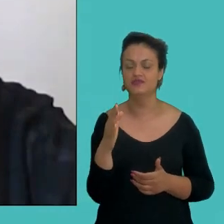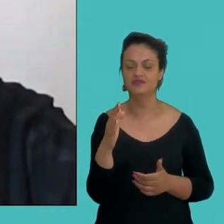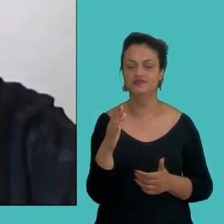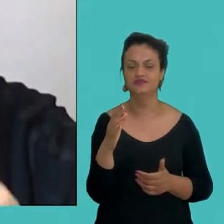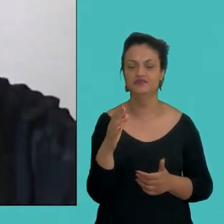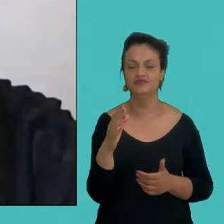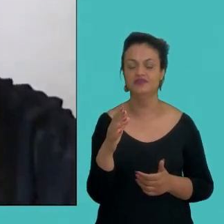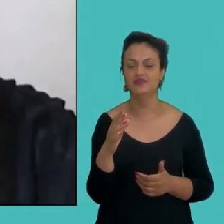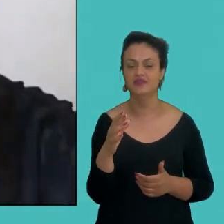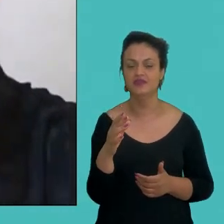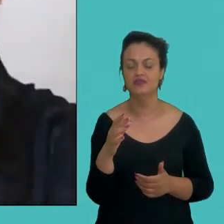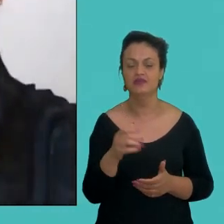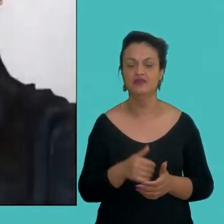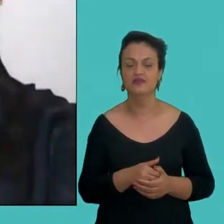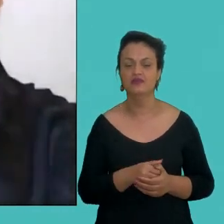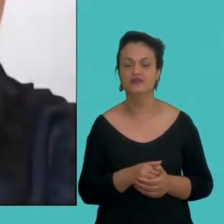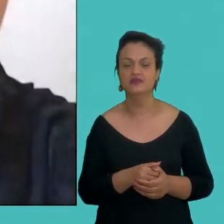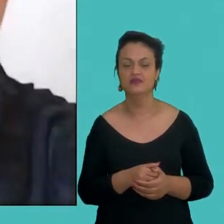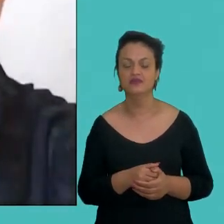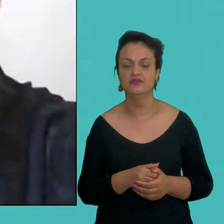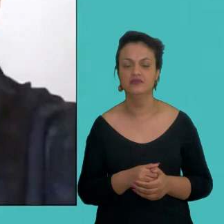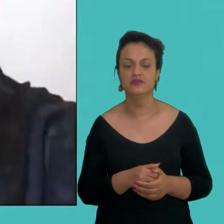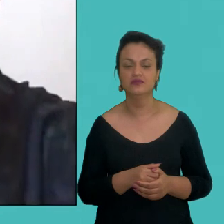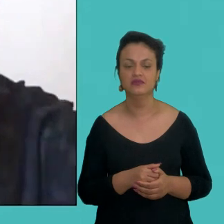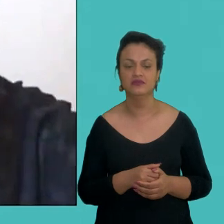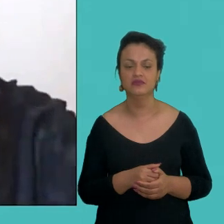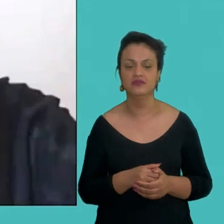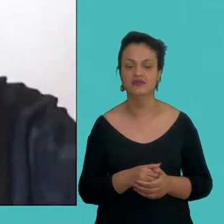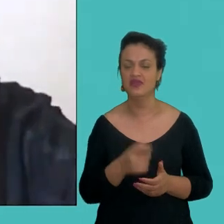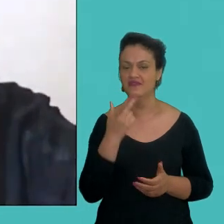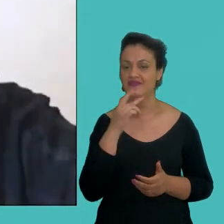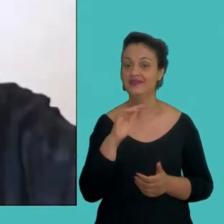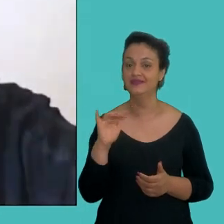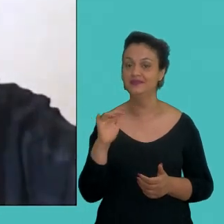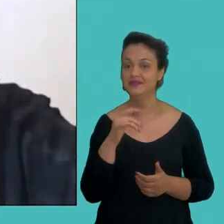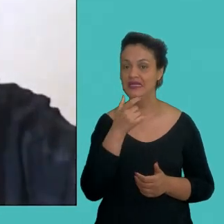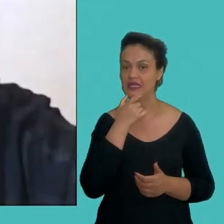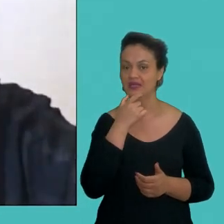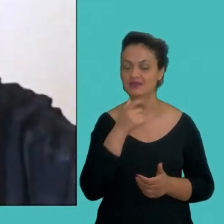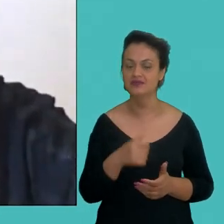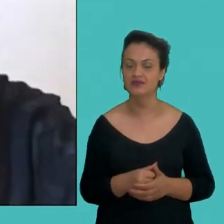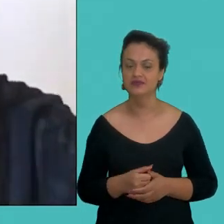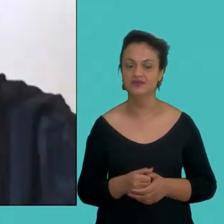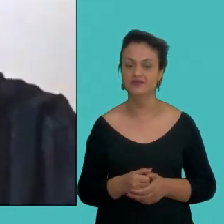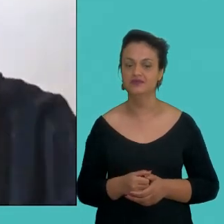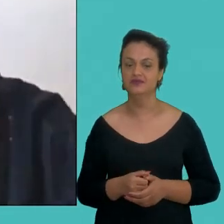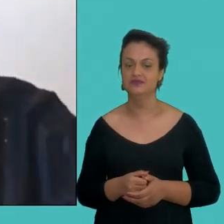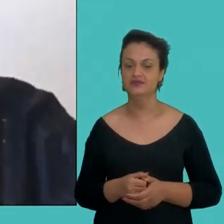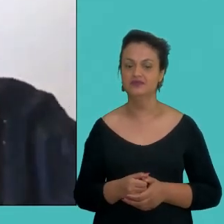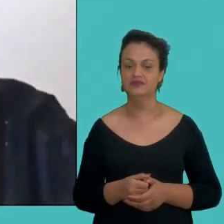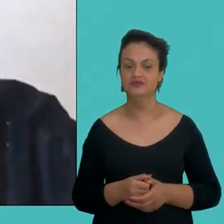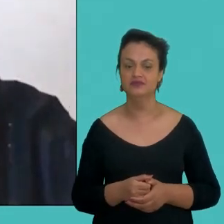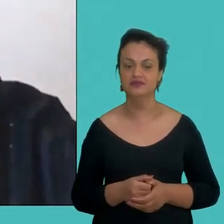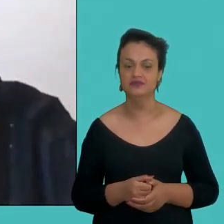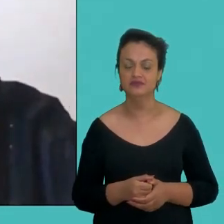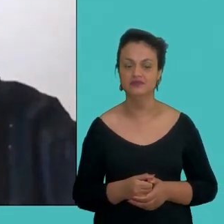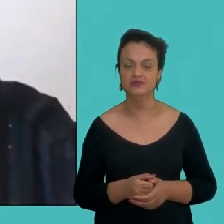definição muito precisa, there is no other business